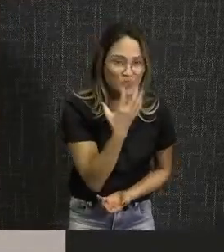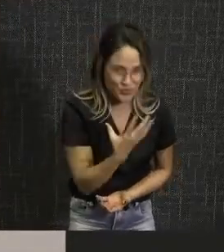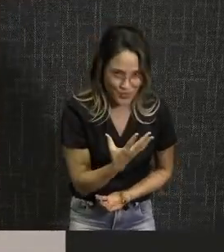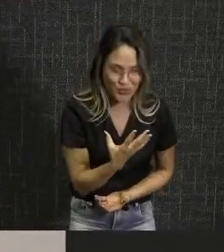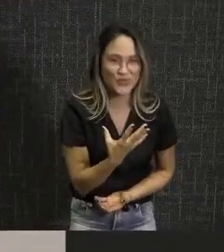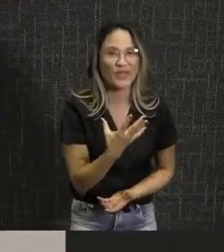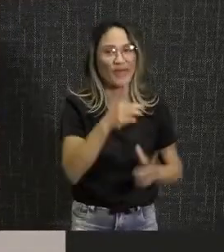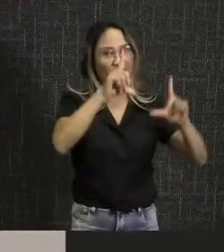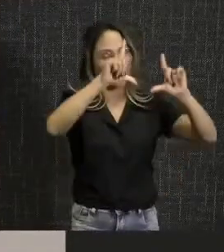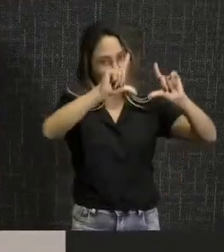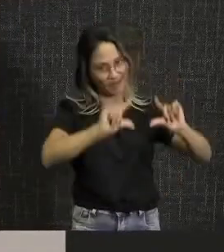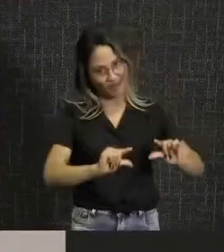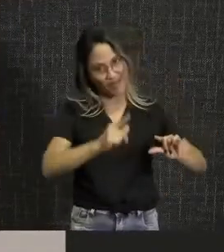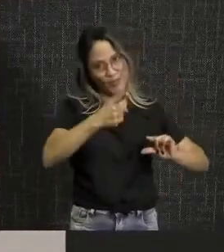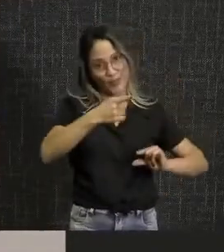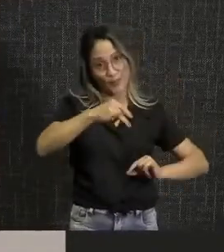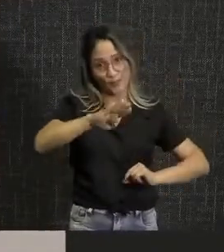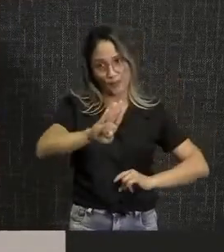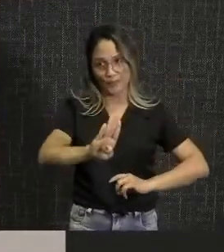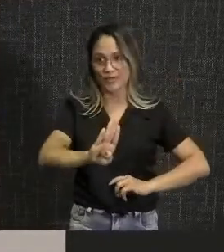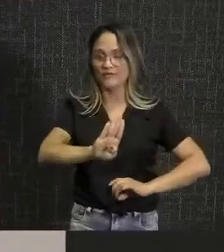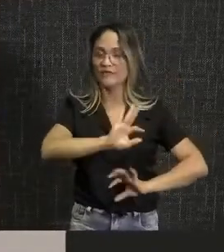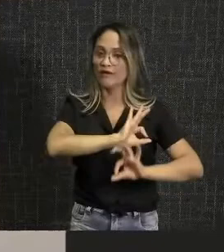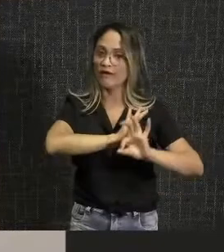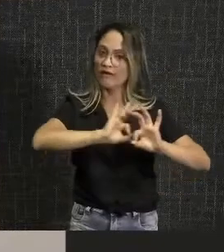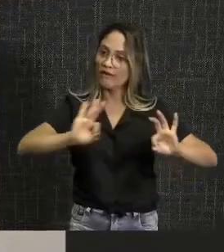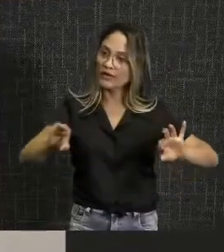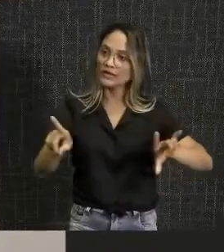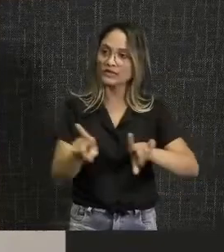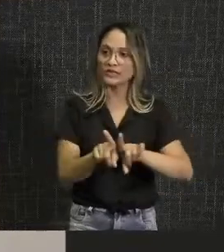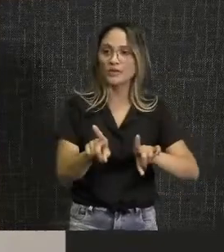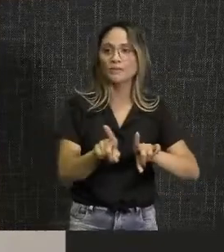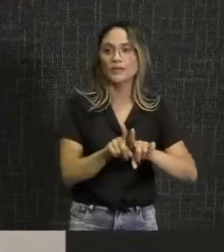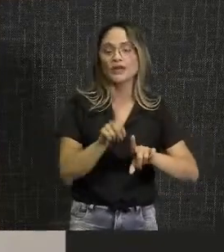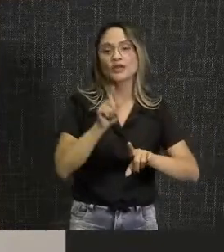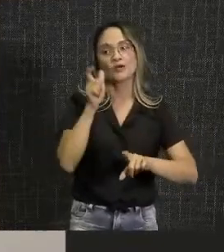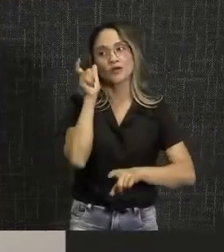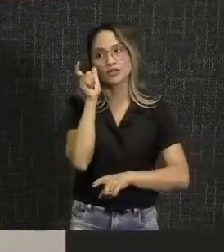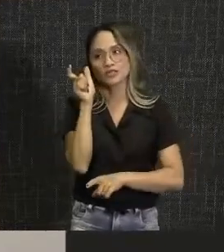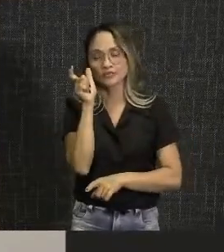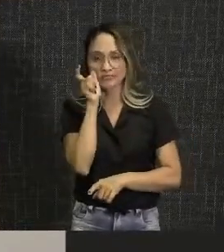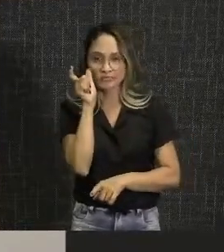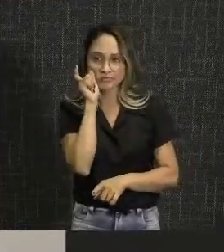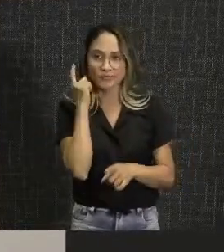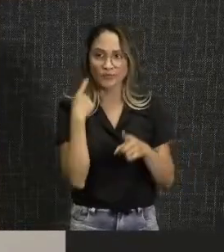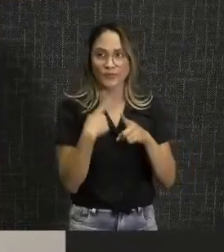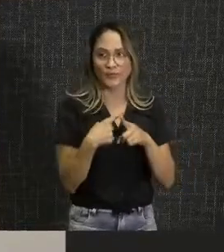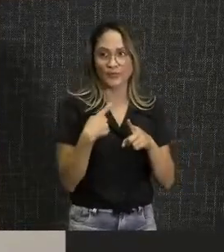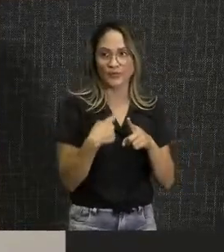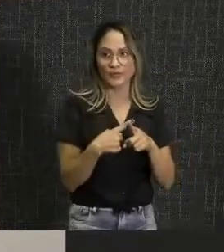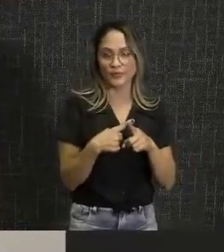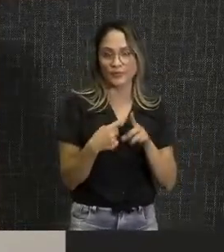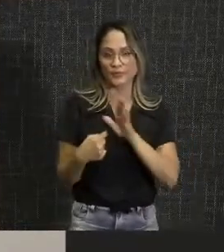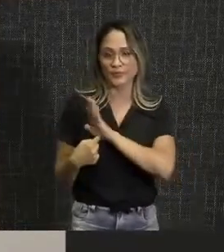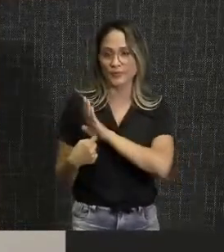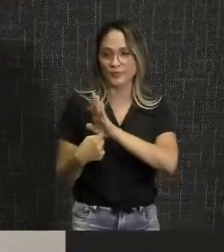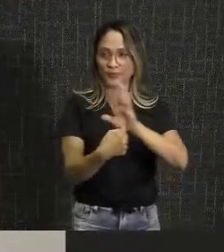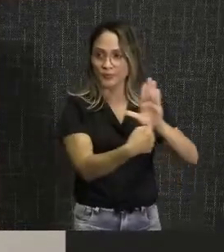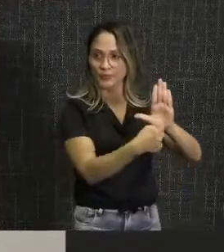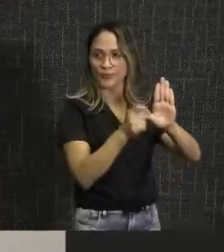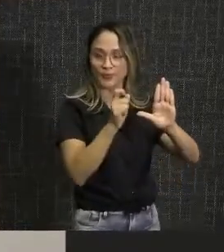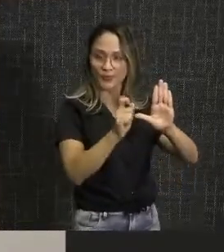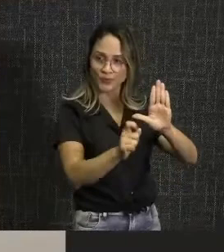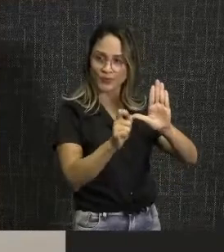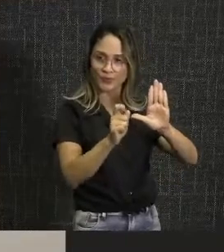do PIB, ela não ter sido maior, e por uma questão bastante interessante, porque o que se mostrou foi